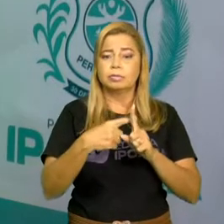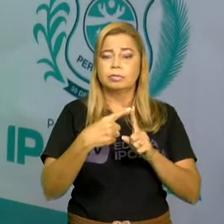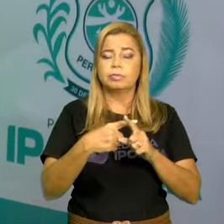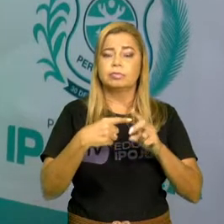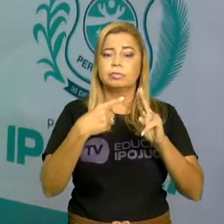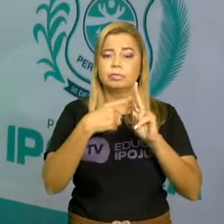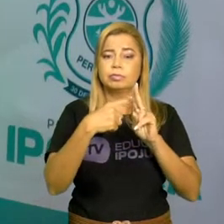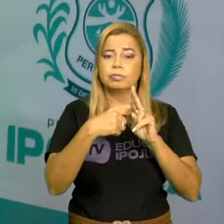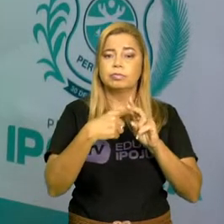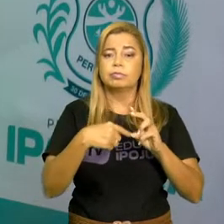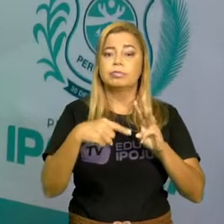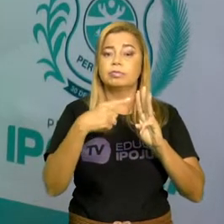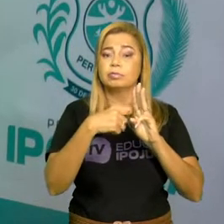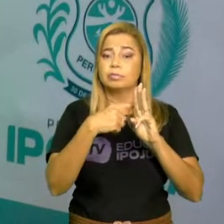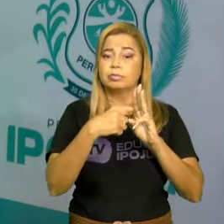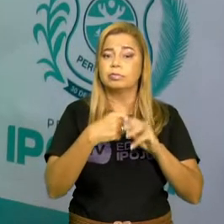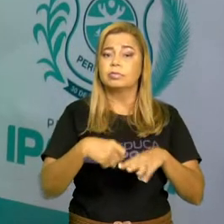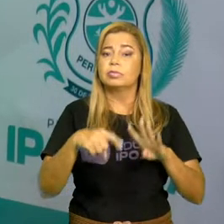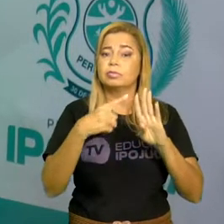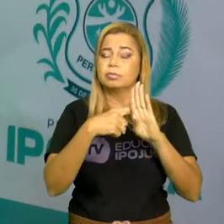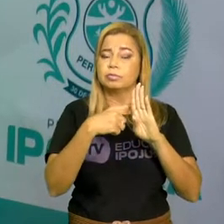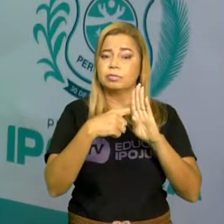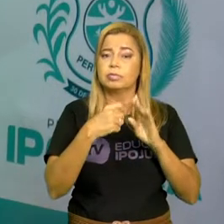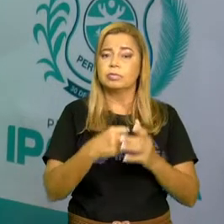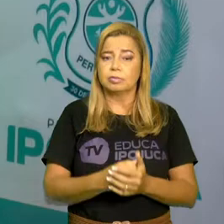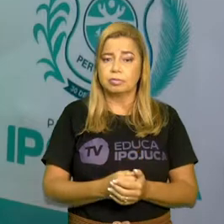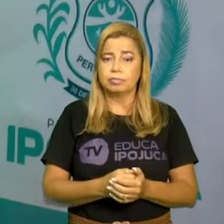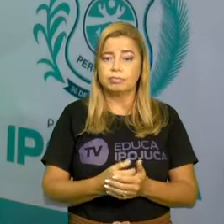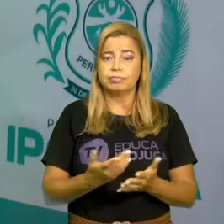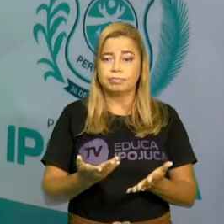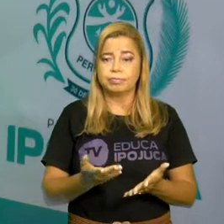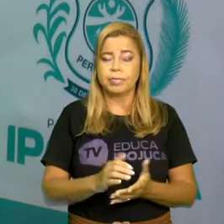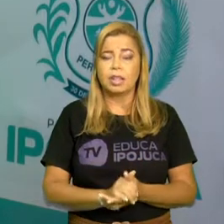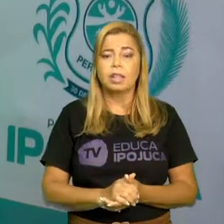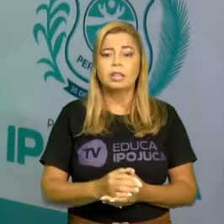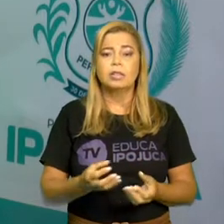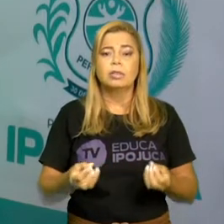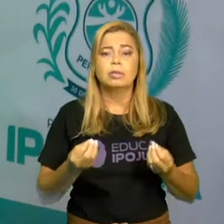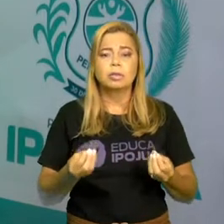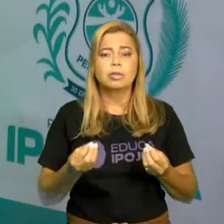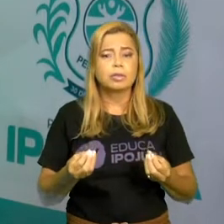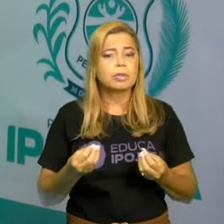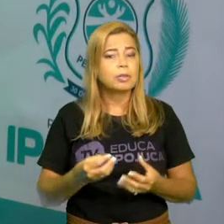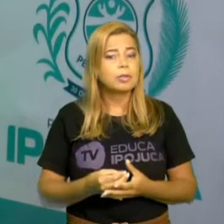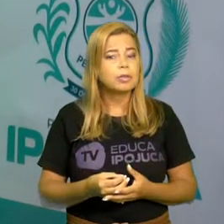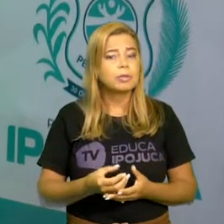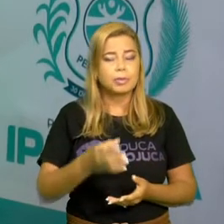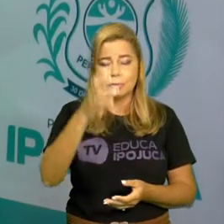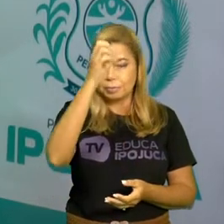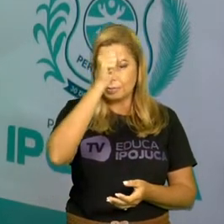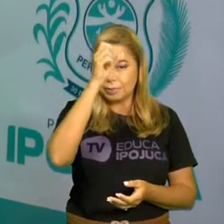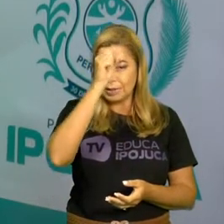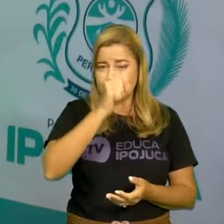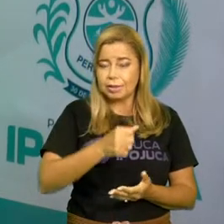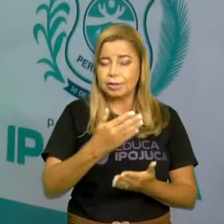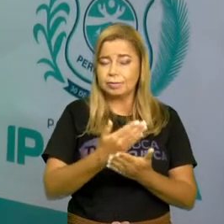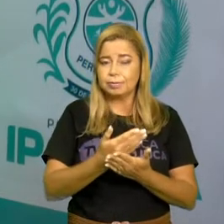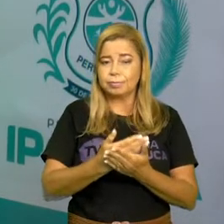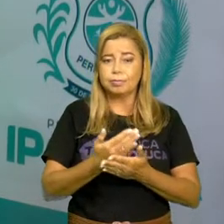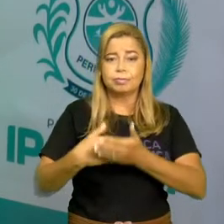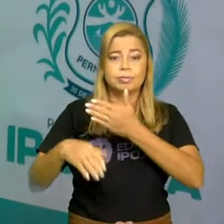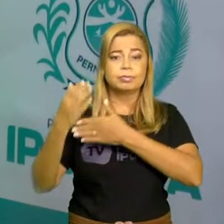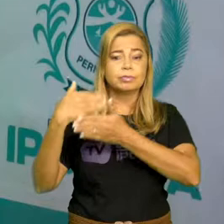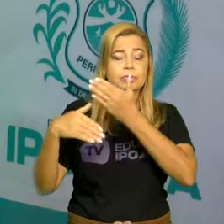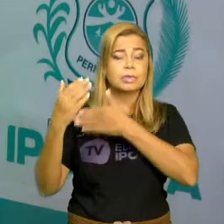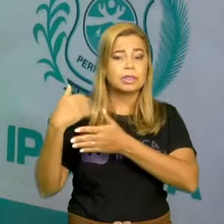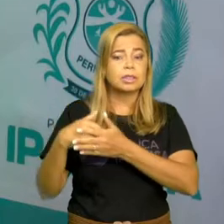centena unidade de milhar e dezena de milhar como a gente aprendeu na aula passada o chama tem uma